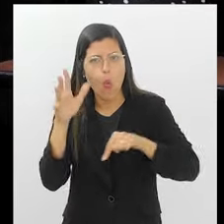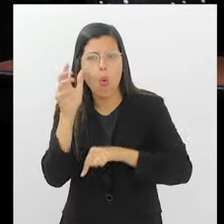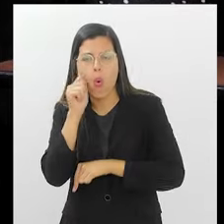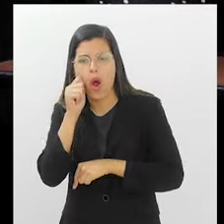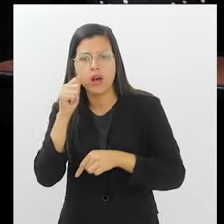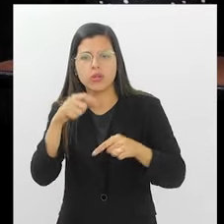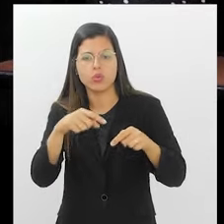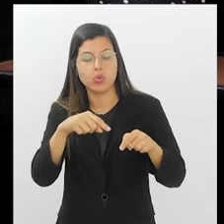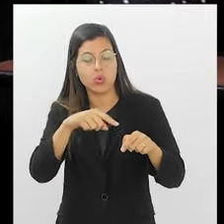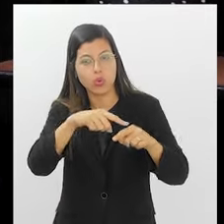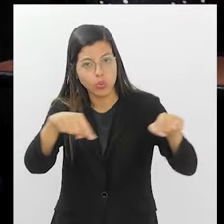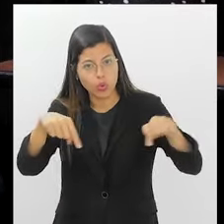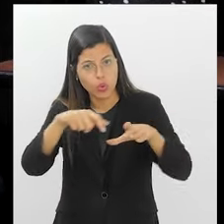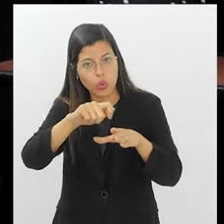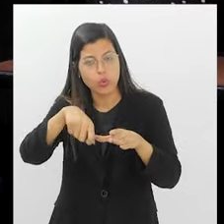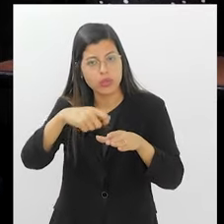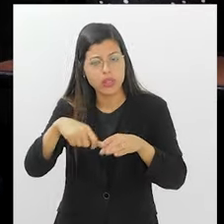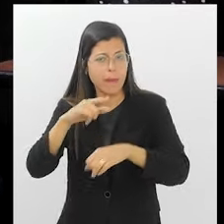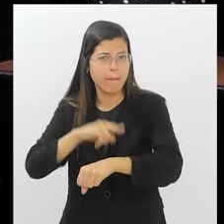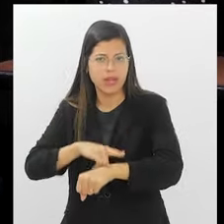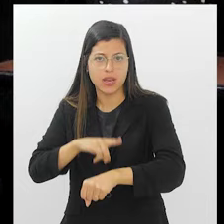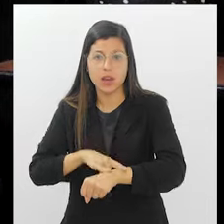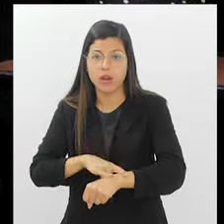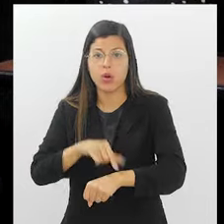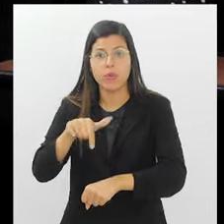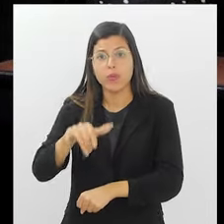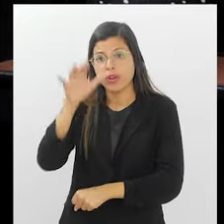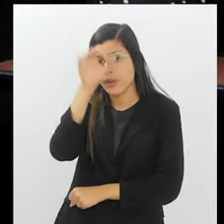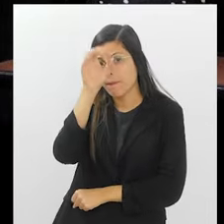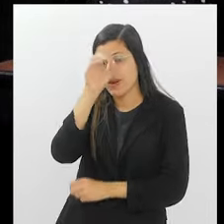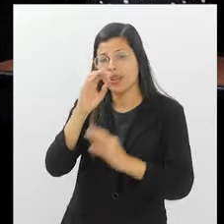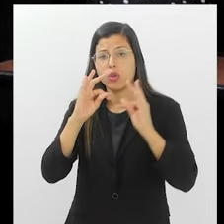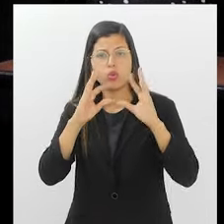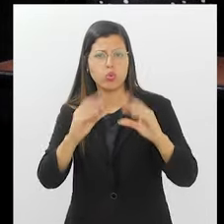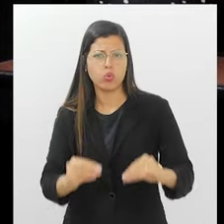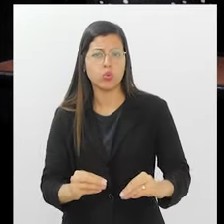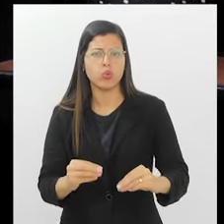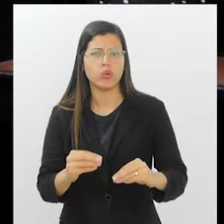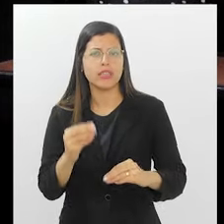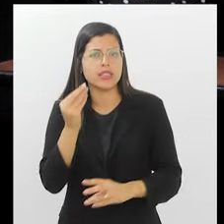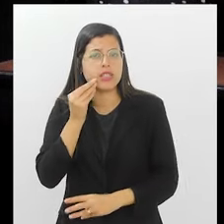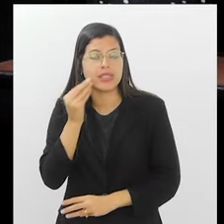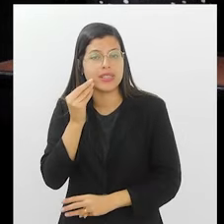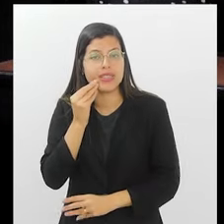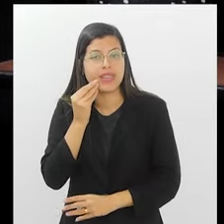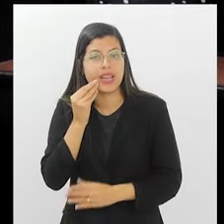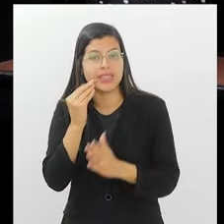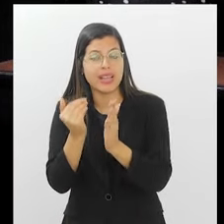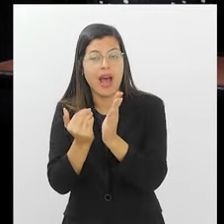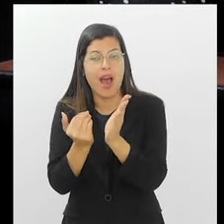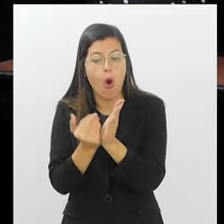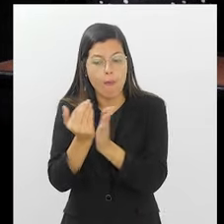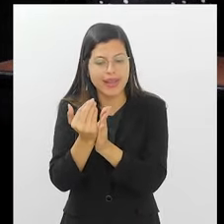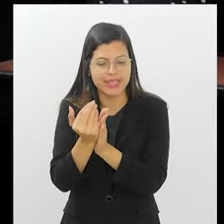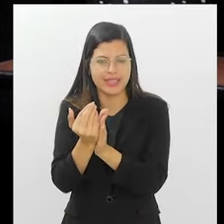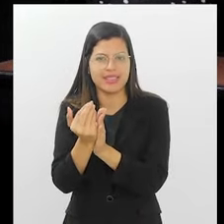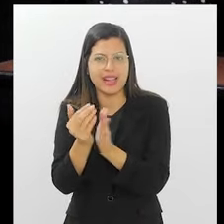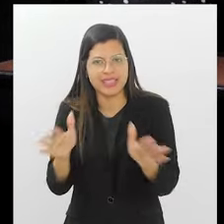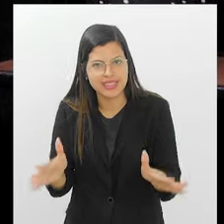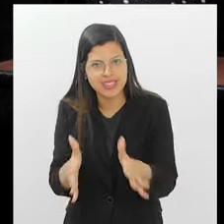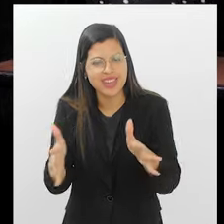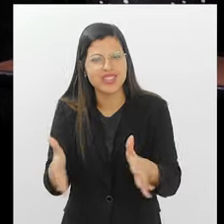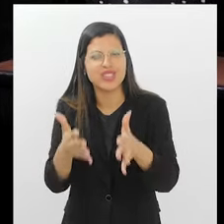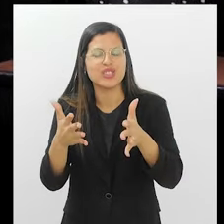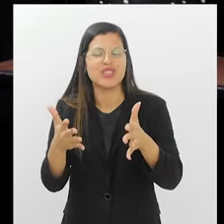que você faz na sala da sua casa, você faz lá. No quarto, no banheiro e na cozinha. Então, eles aprendem tudo. A gente procura aumentar as habilidades, que é